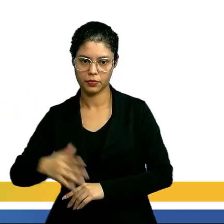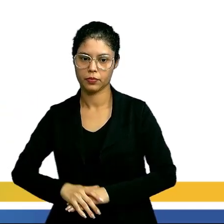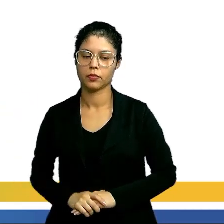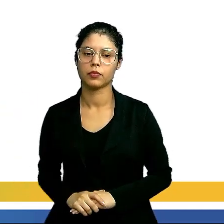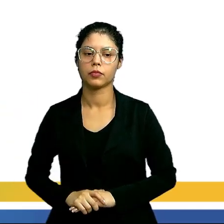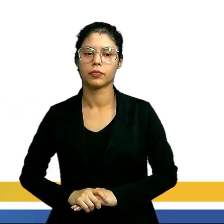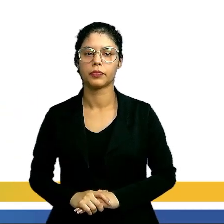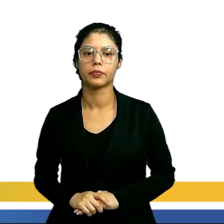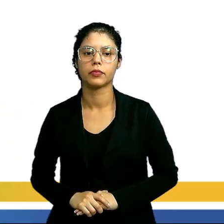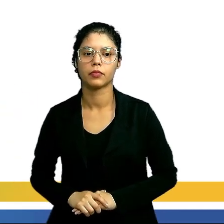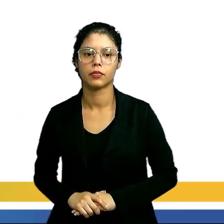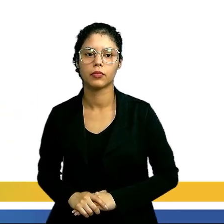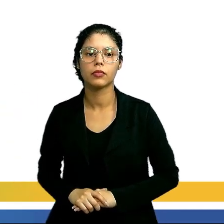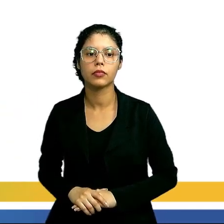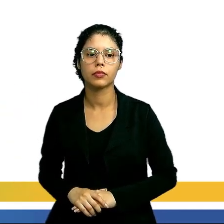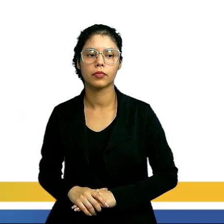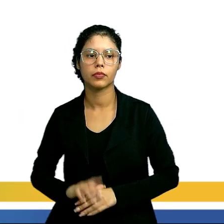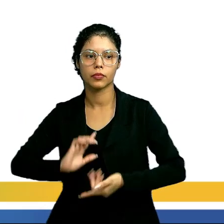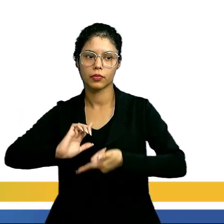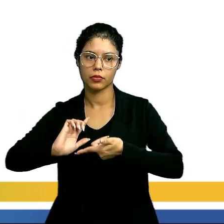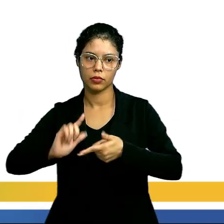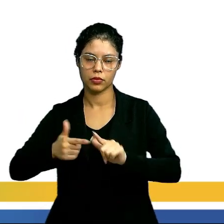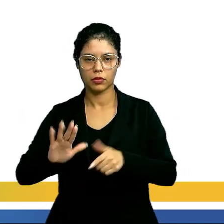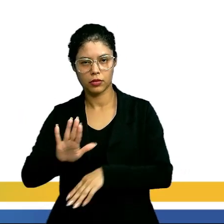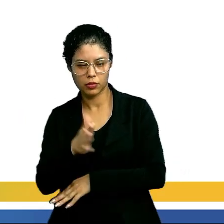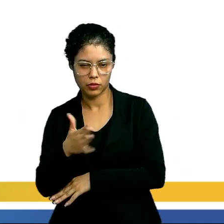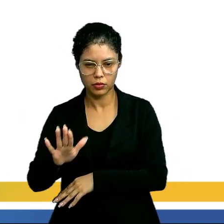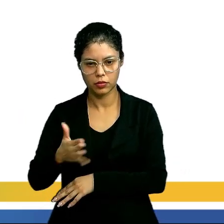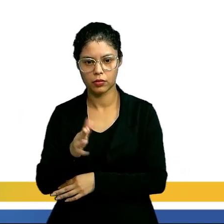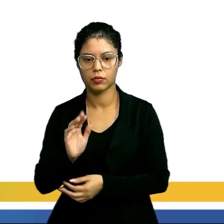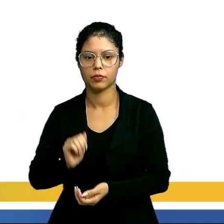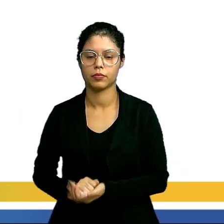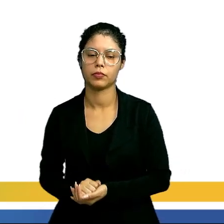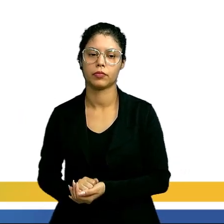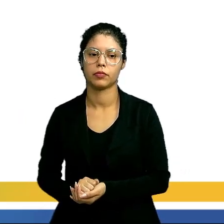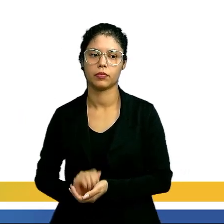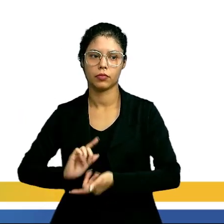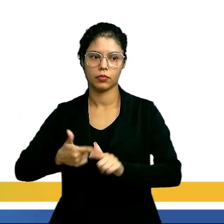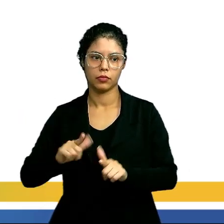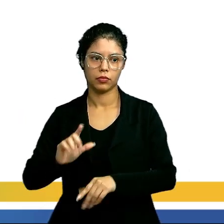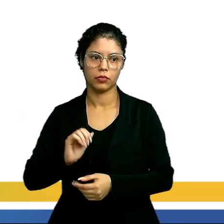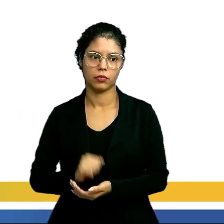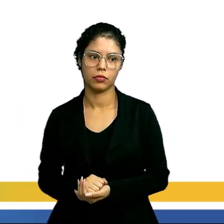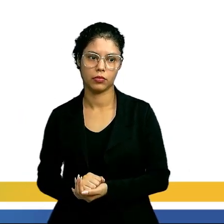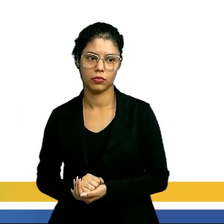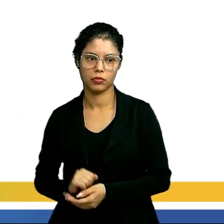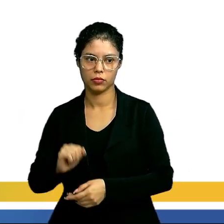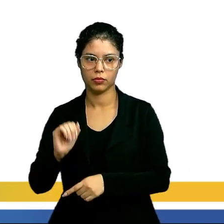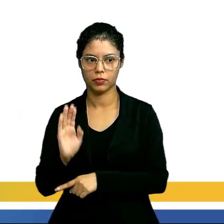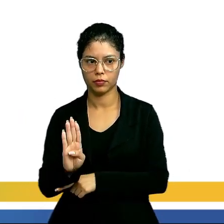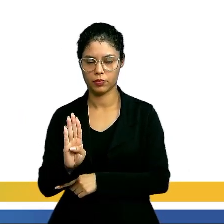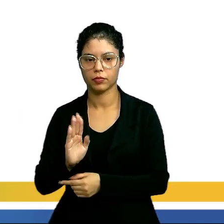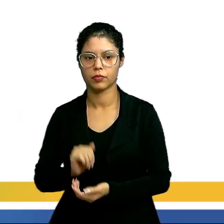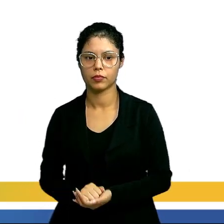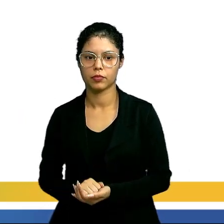86,4 km por hora, que nos dá aqui, aproximadamente, que corresponde à nossa alternativa, letra